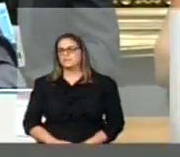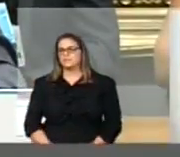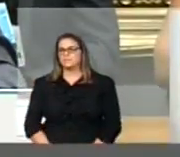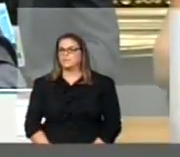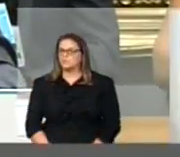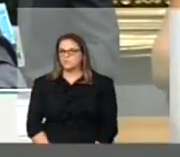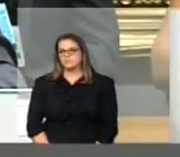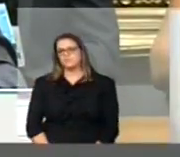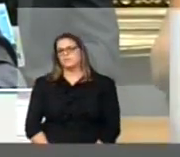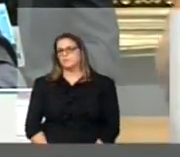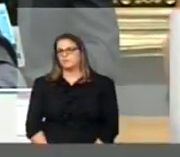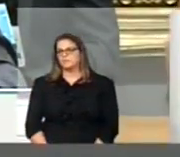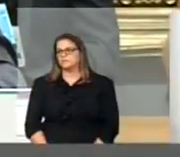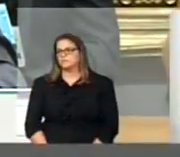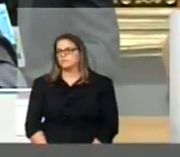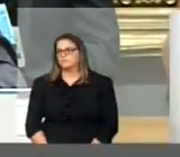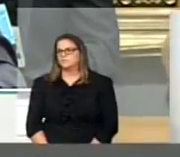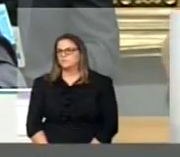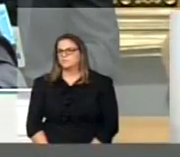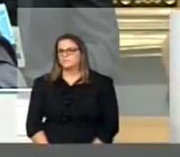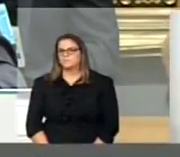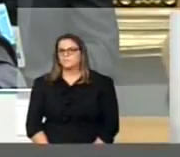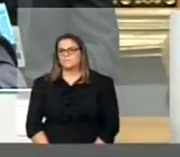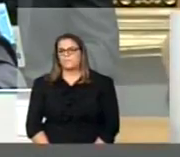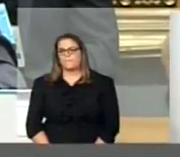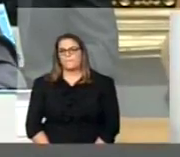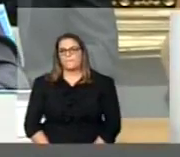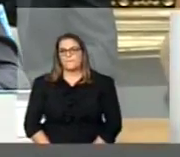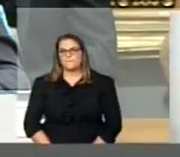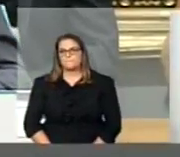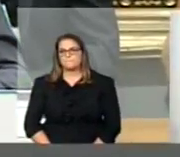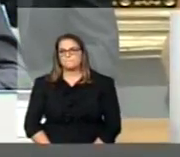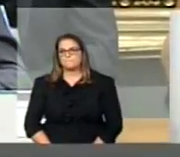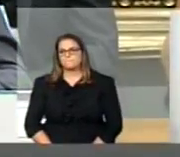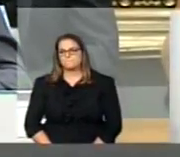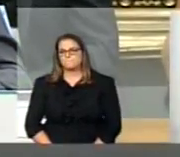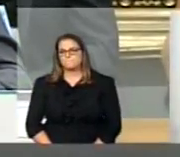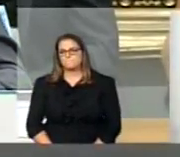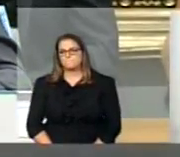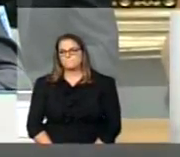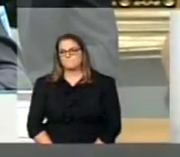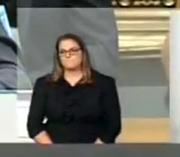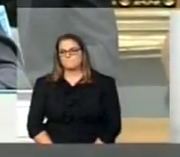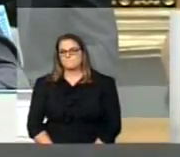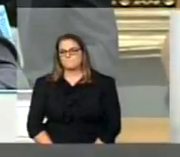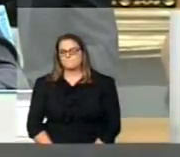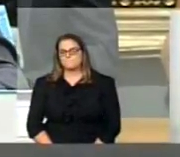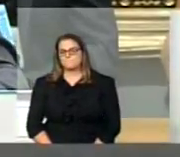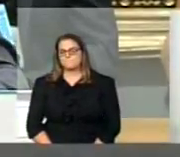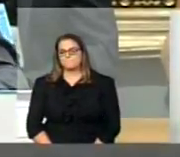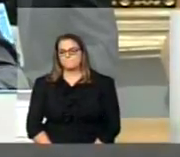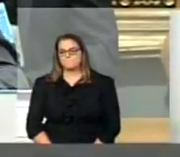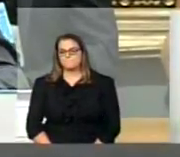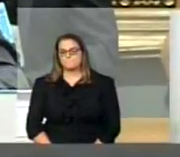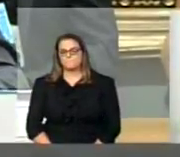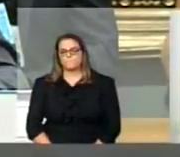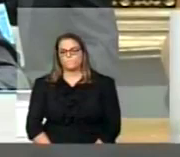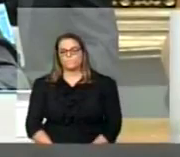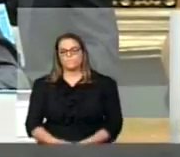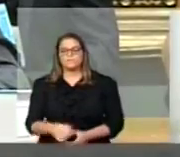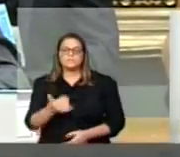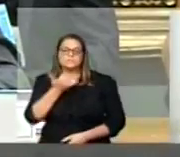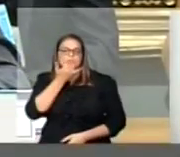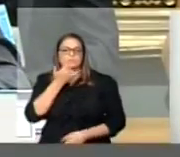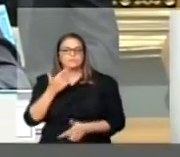O Poder Executivo perdeu autorização para editar decretos orçamentários a partir de 22 de julho de